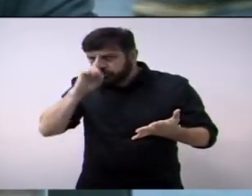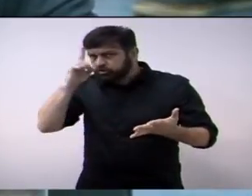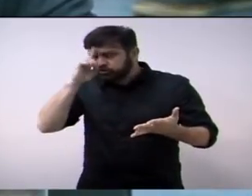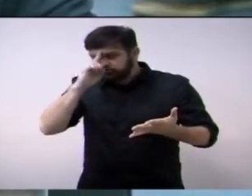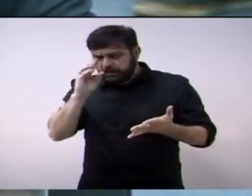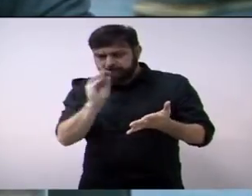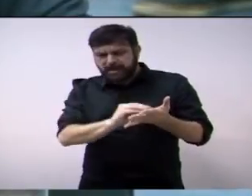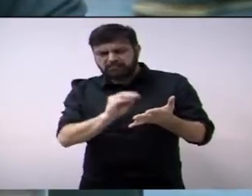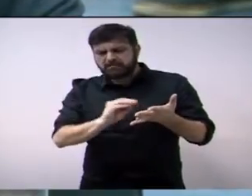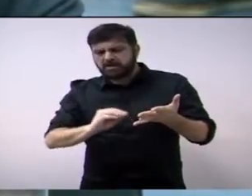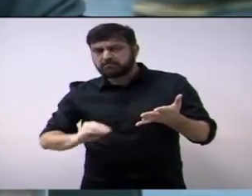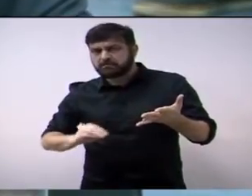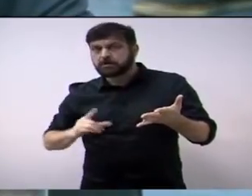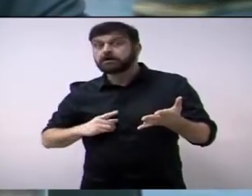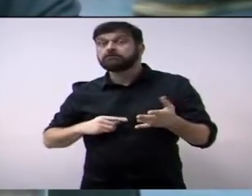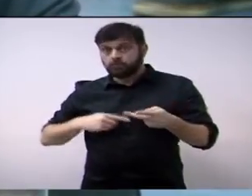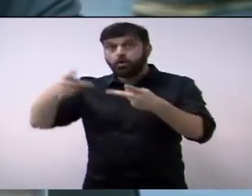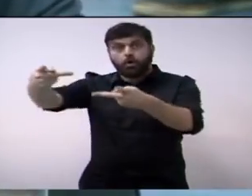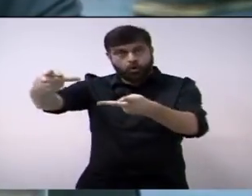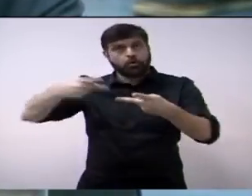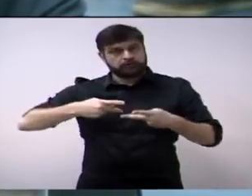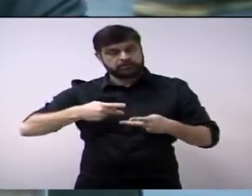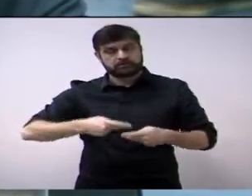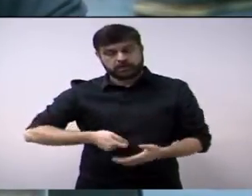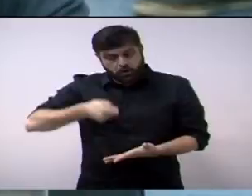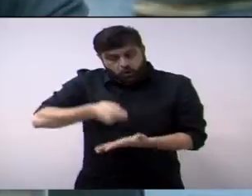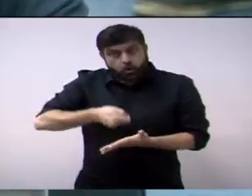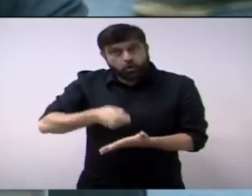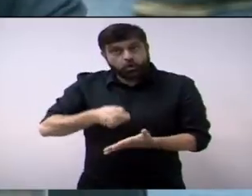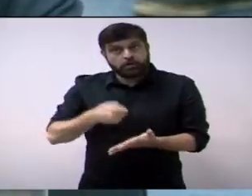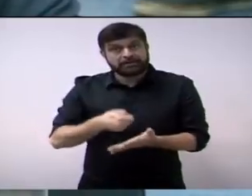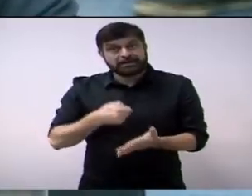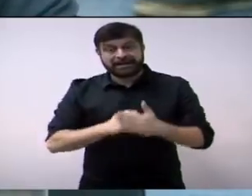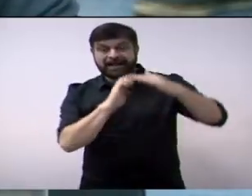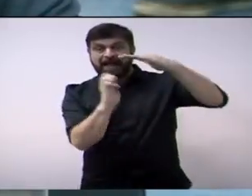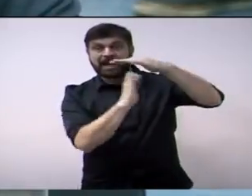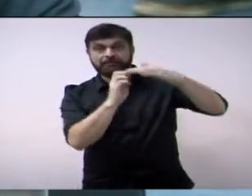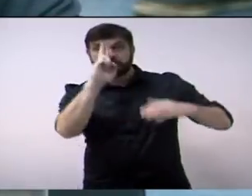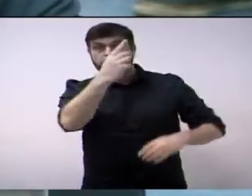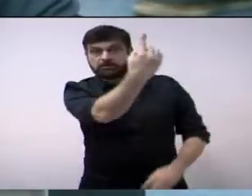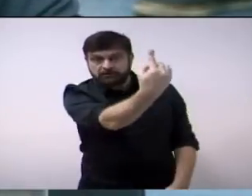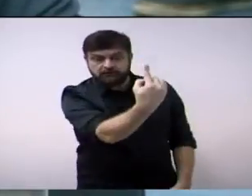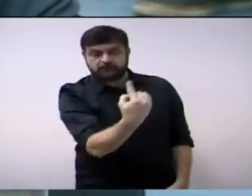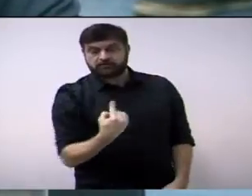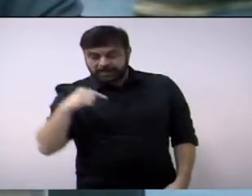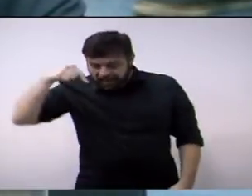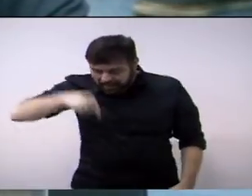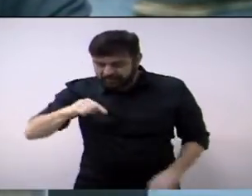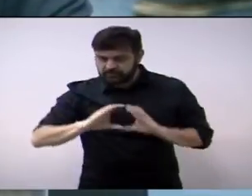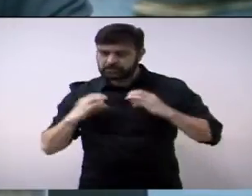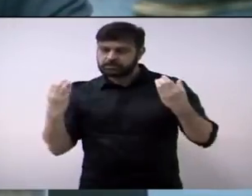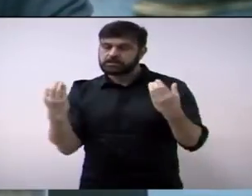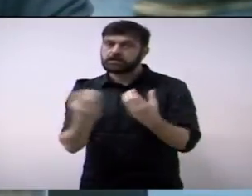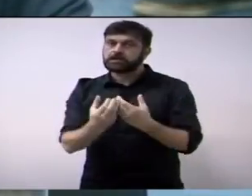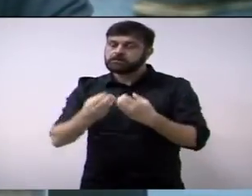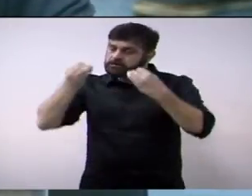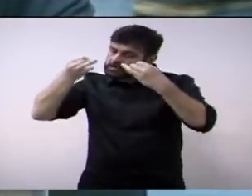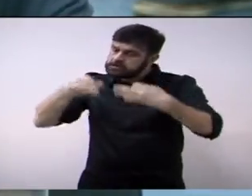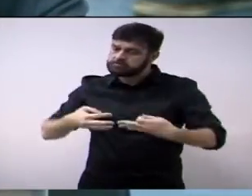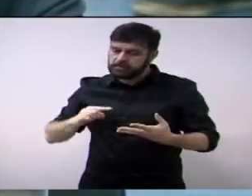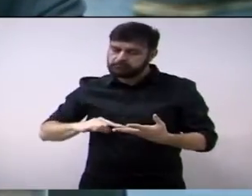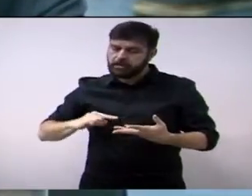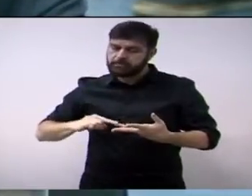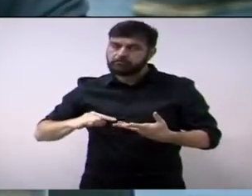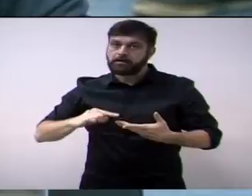já adiantando que farei o convite, se der a convocação da empresa Planova, para vir conversar com os colegas. Faz